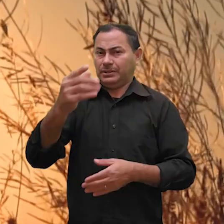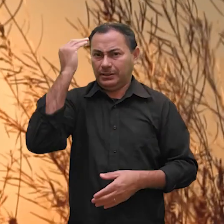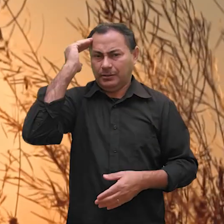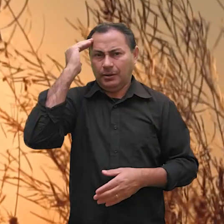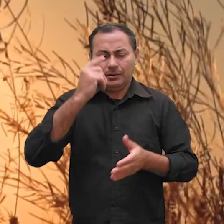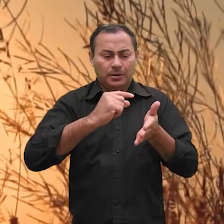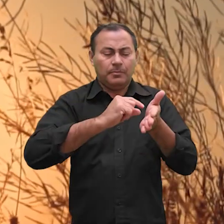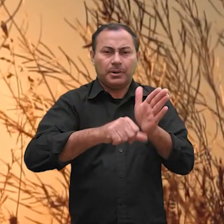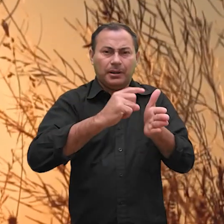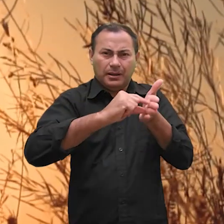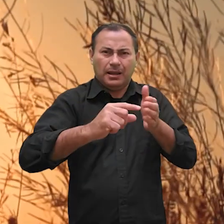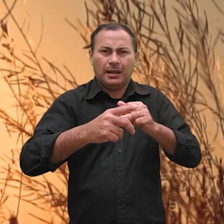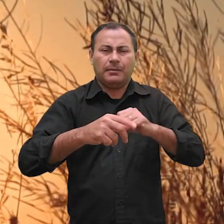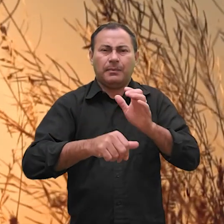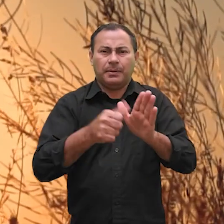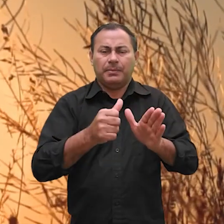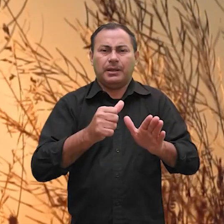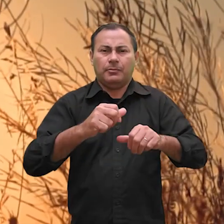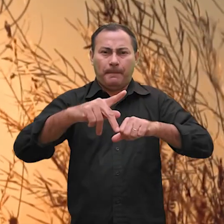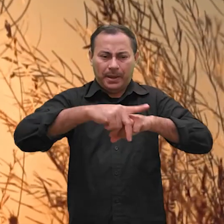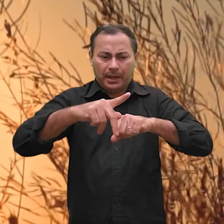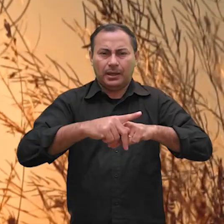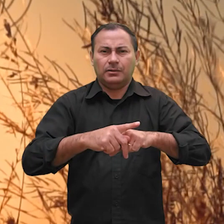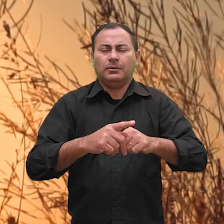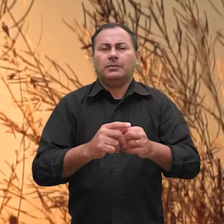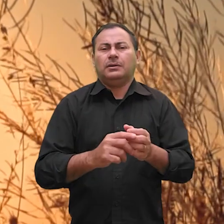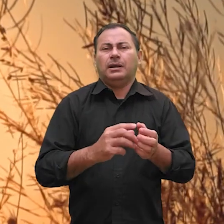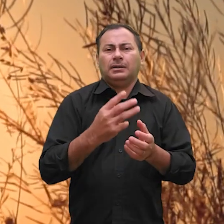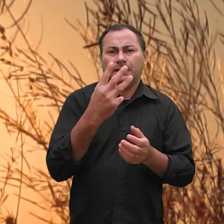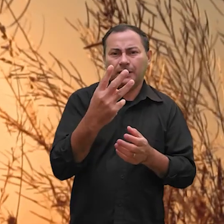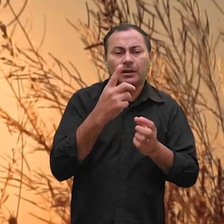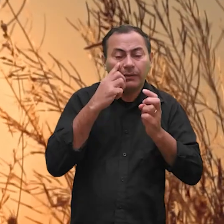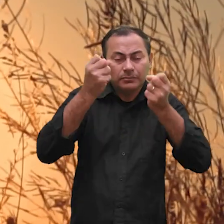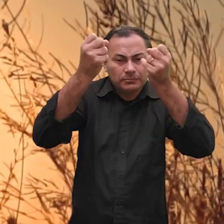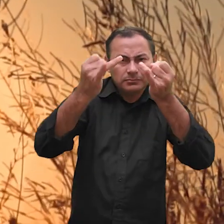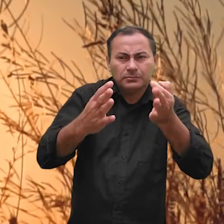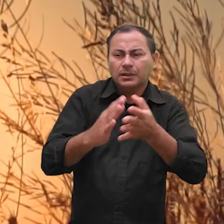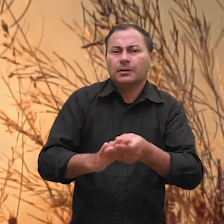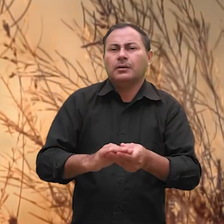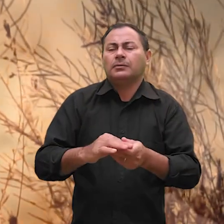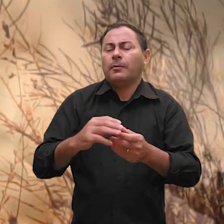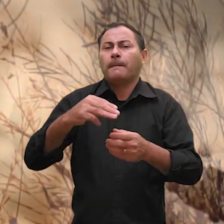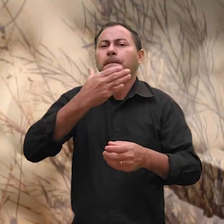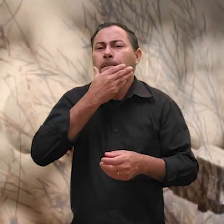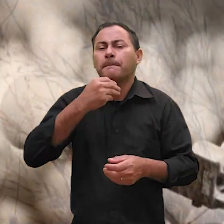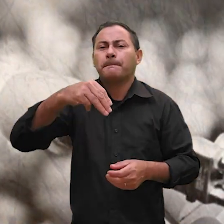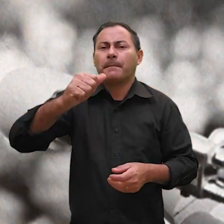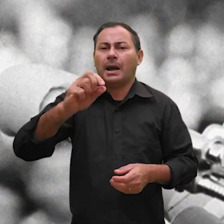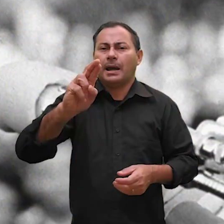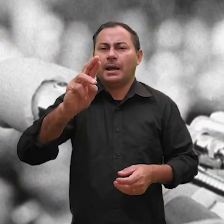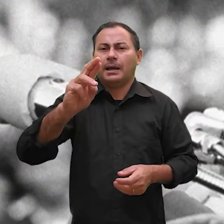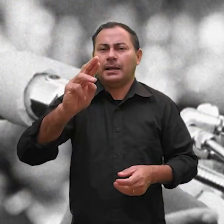entende, como esse versículo em 1 Pedro, capítulo 3, verso 1. Eu recentemente dei uma olhada em um comentário de Martin Luther King